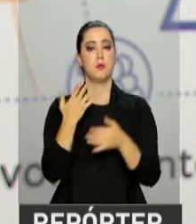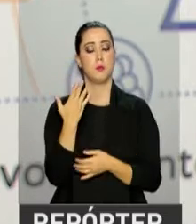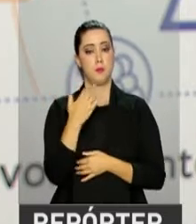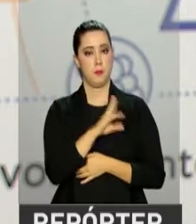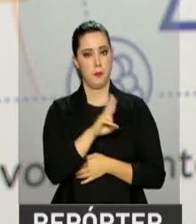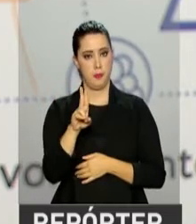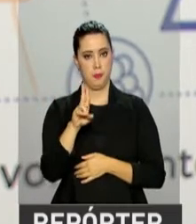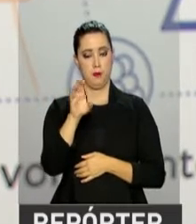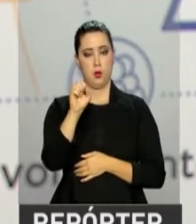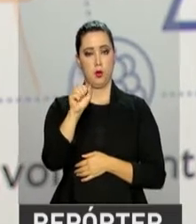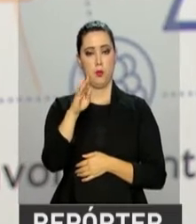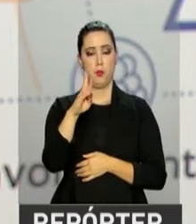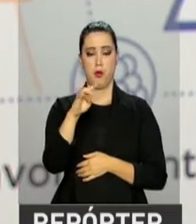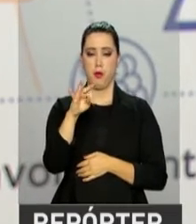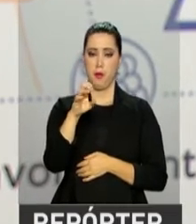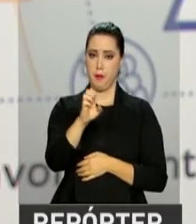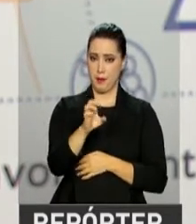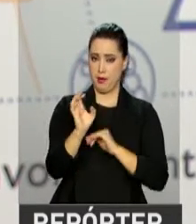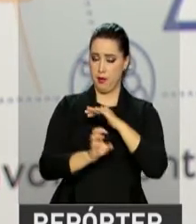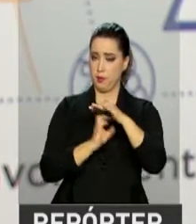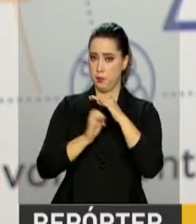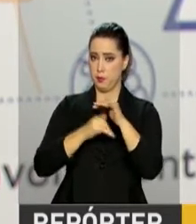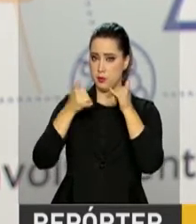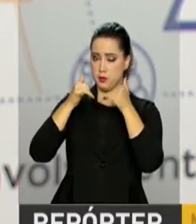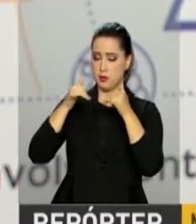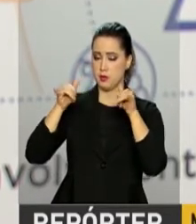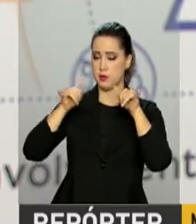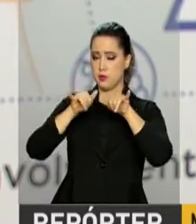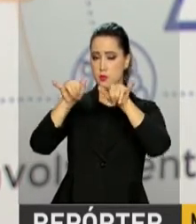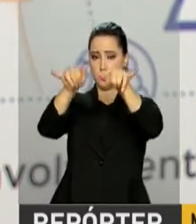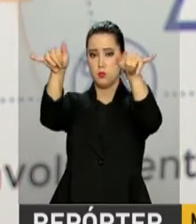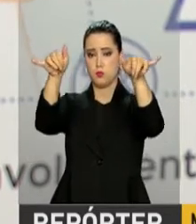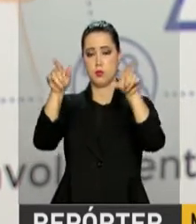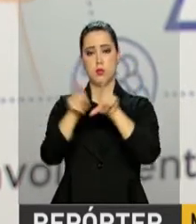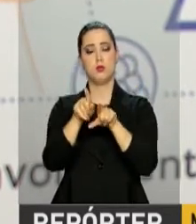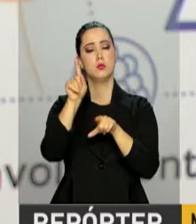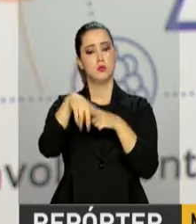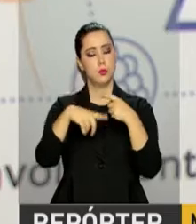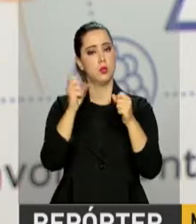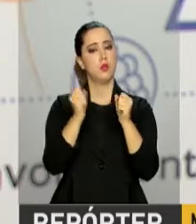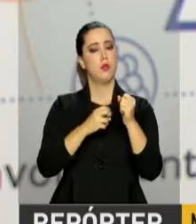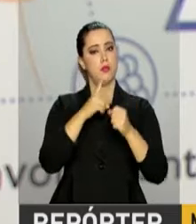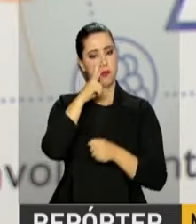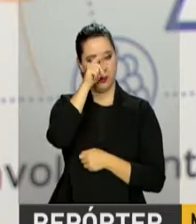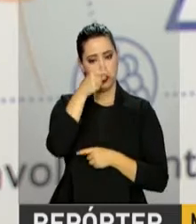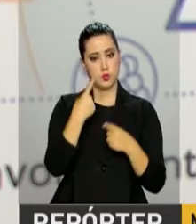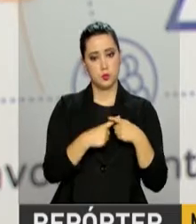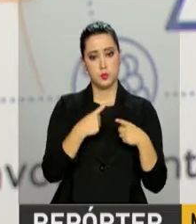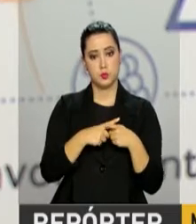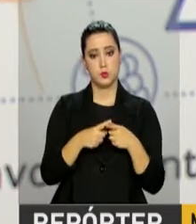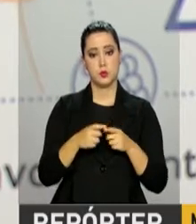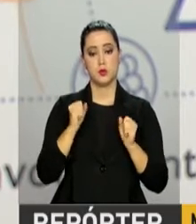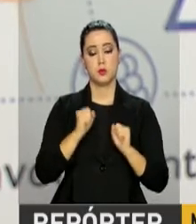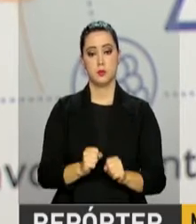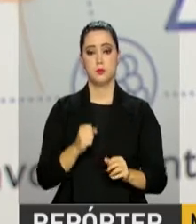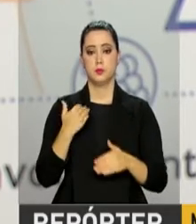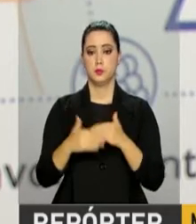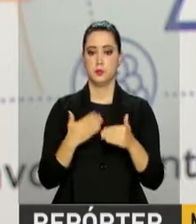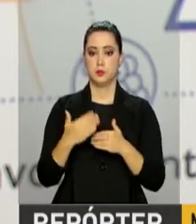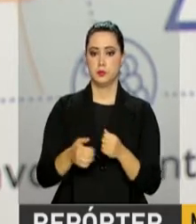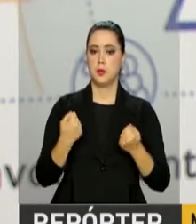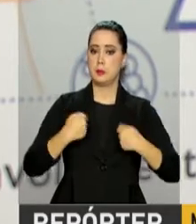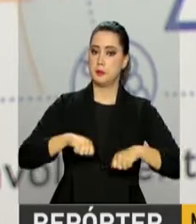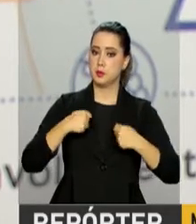papel como empresa âncora do arranjo produtivo muito forte porque a capacitação a